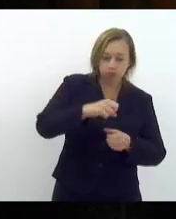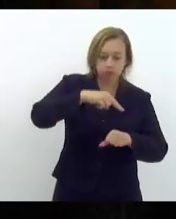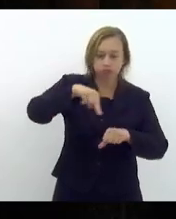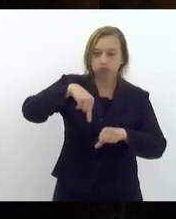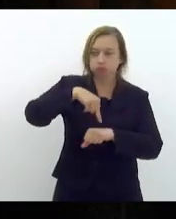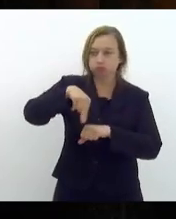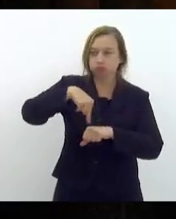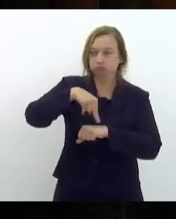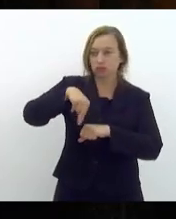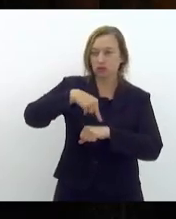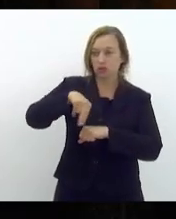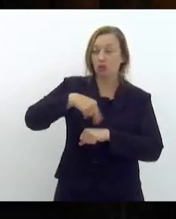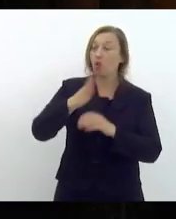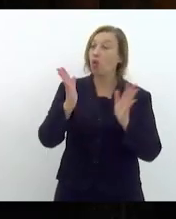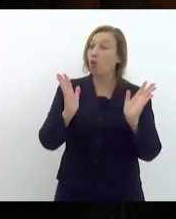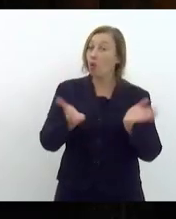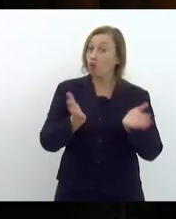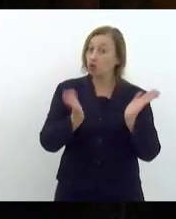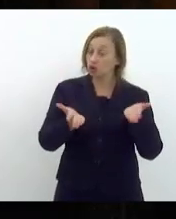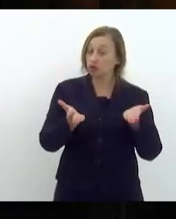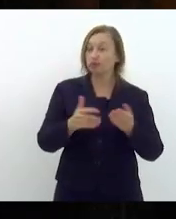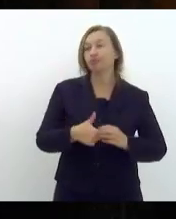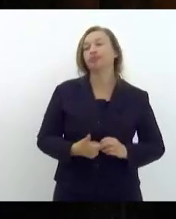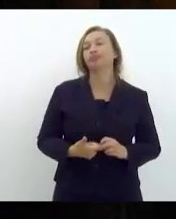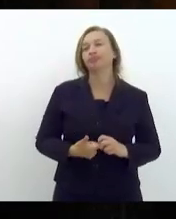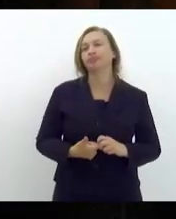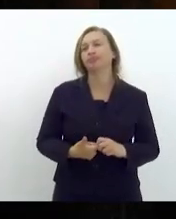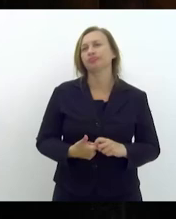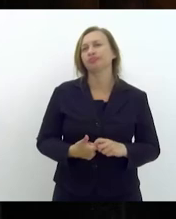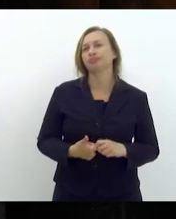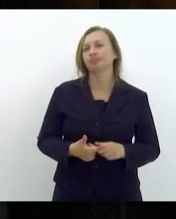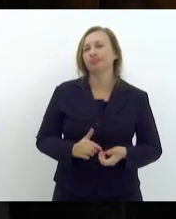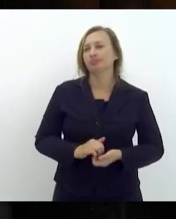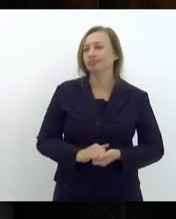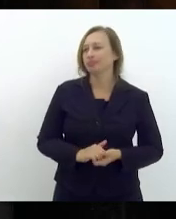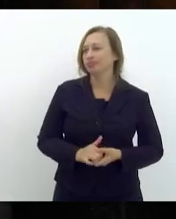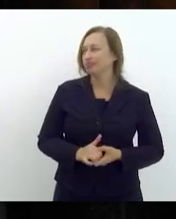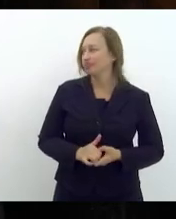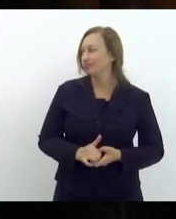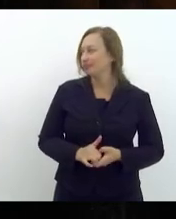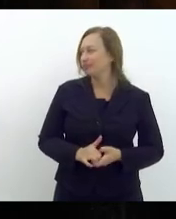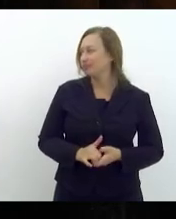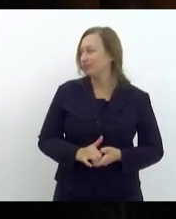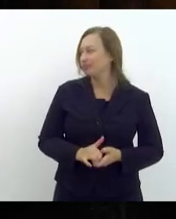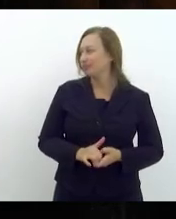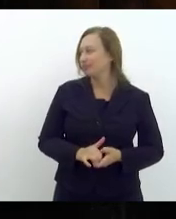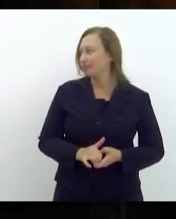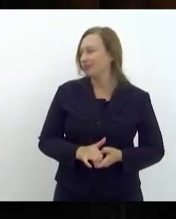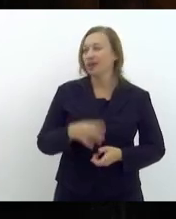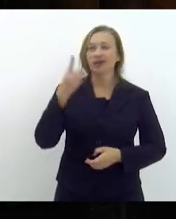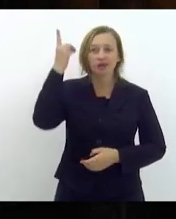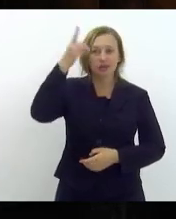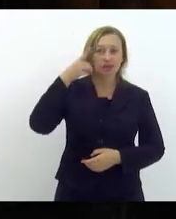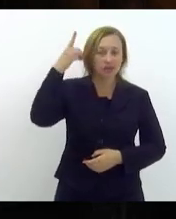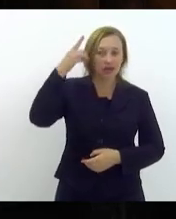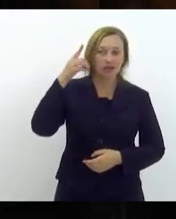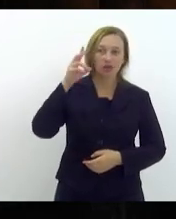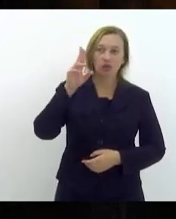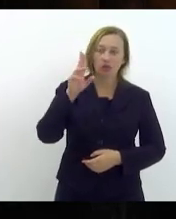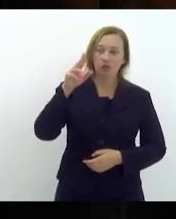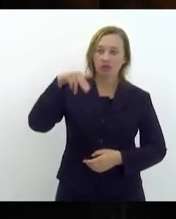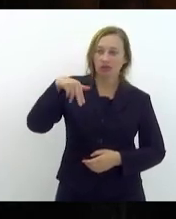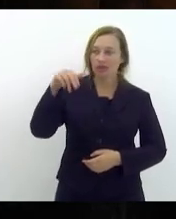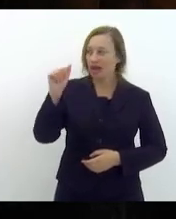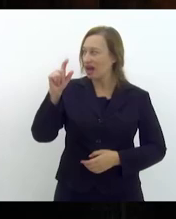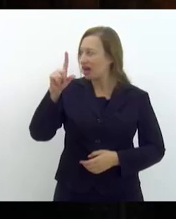união hoje mesmo um deputado da unale não me lembro qual